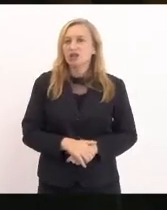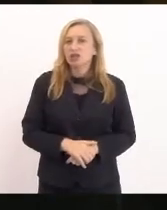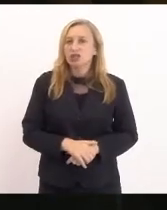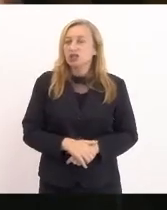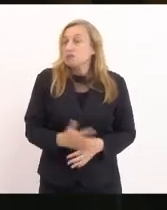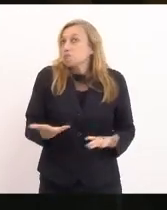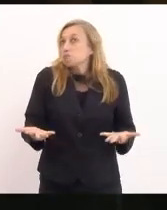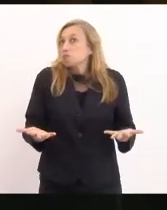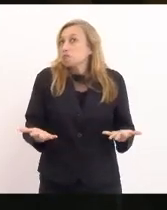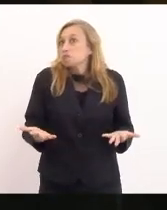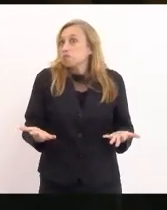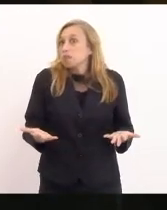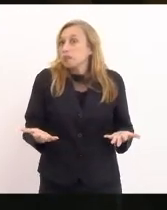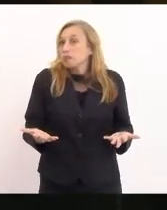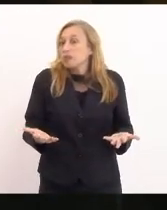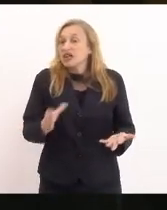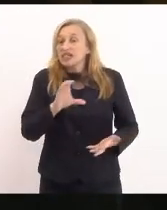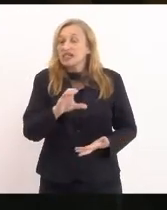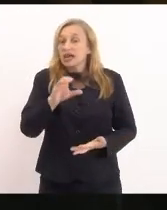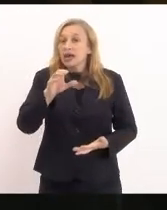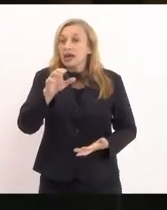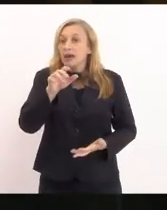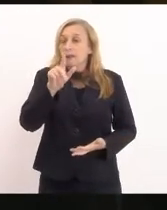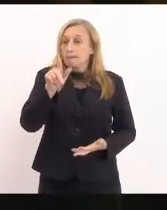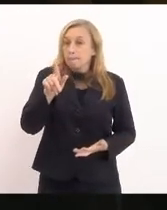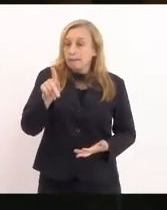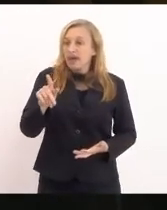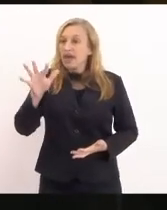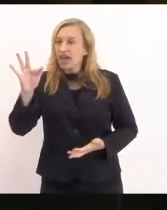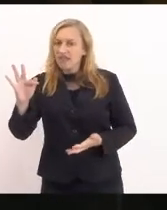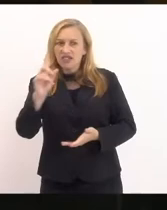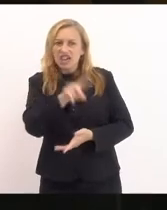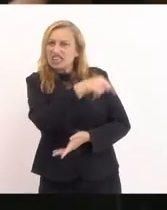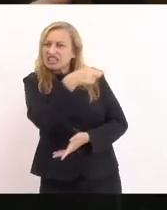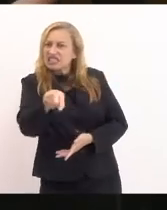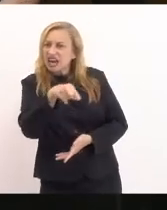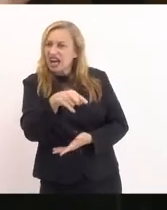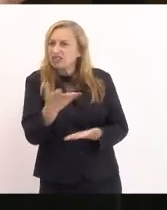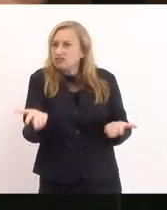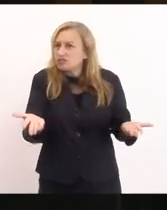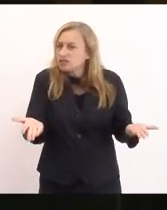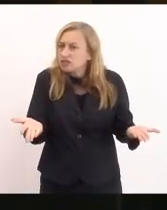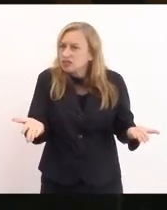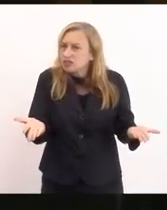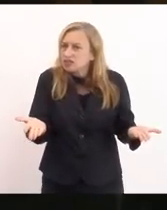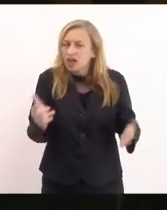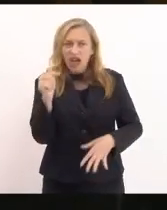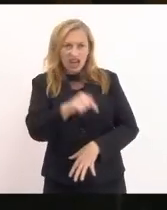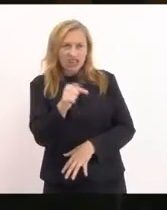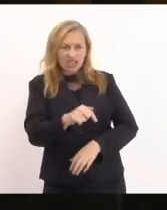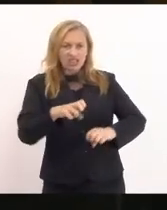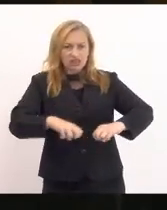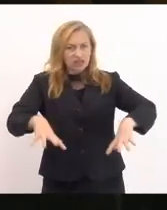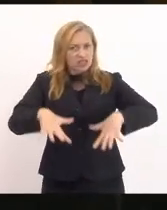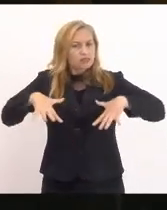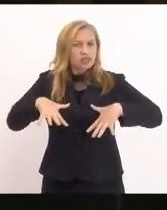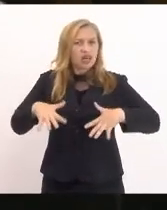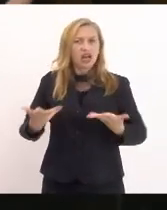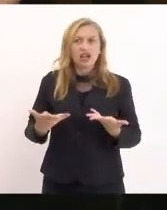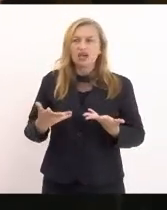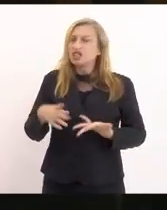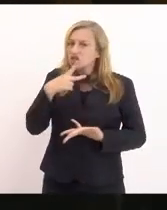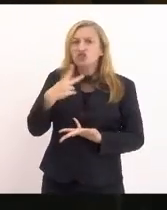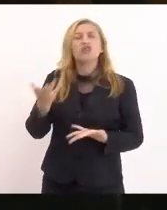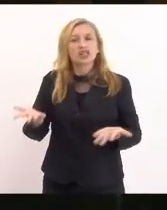se tornaram figuras cujos CPFs deveriam ser cancelados, como usam essa expressão, inclusive aqui neste plenário. É disso que a